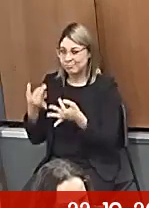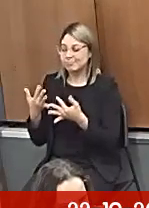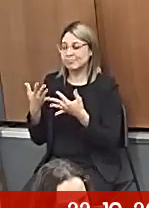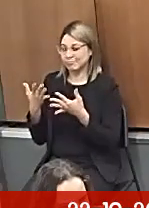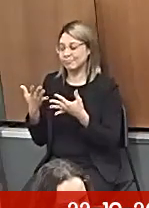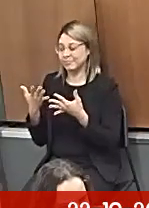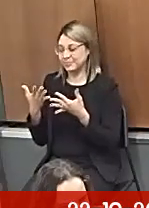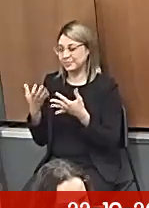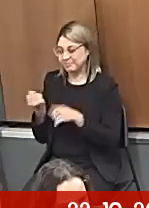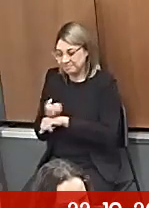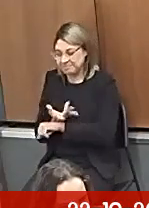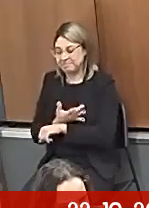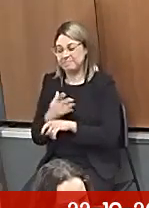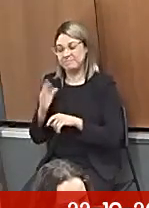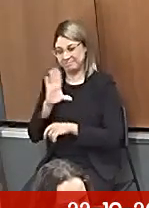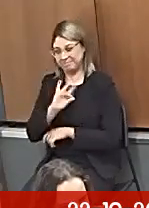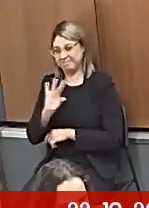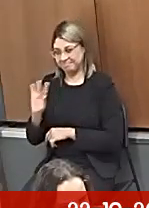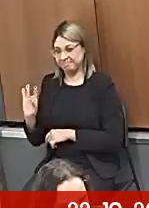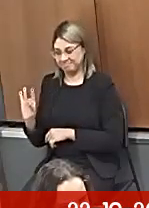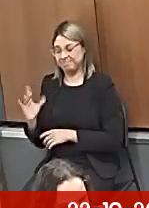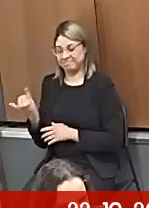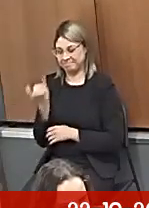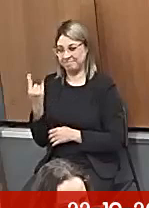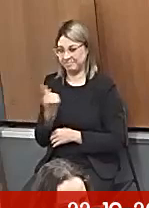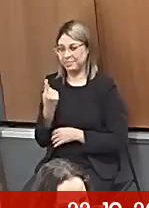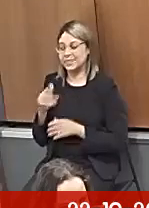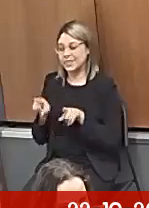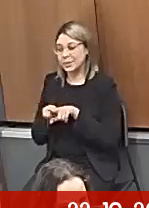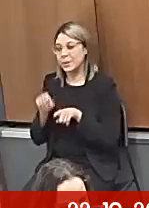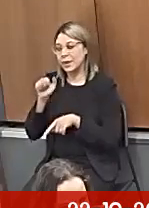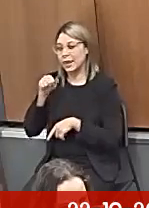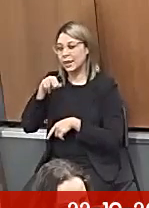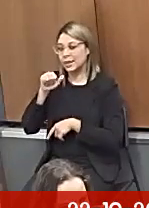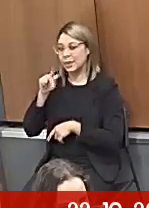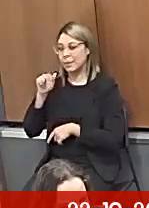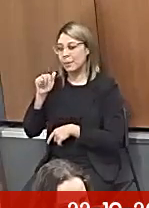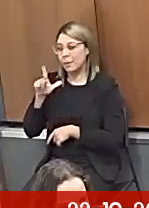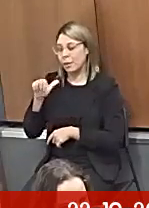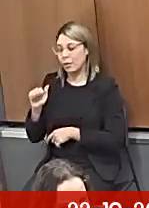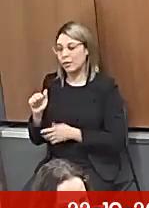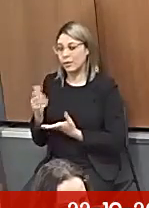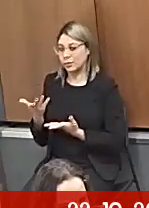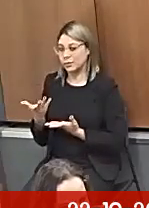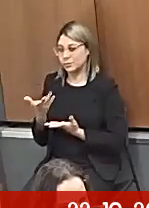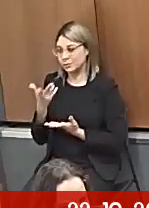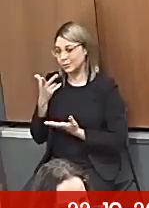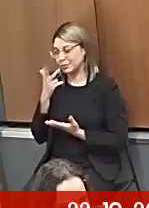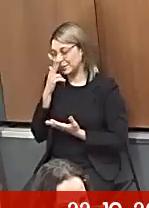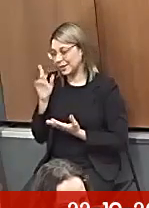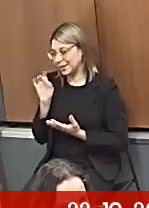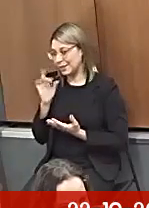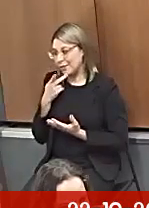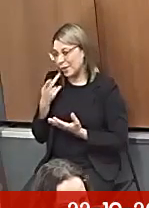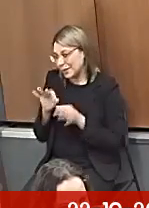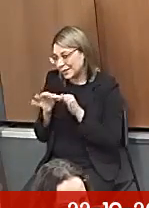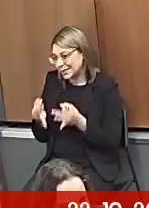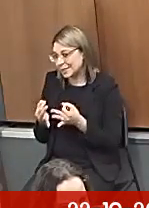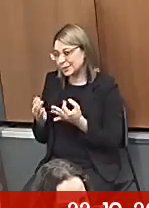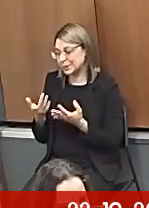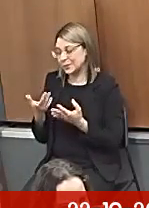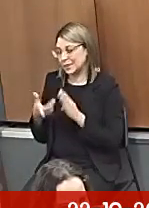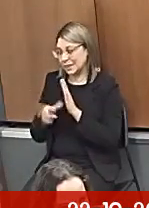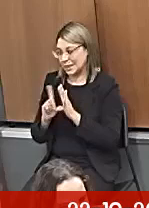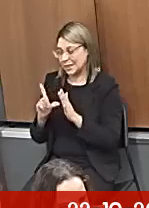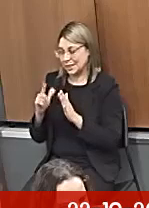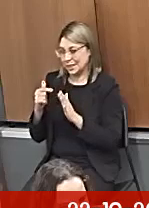impactar muito em cada um de nós. Obrigado, Ana Paula. Ana Paula foi até sutil, eu cheguei até a responder um